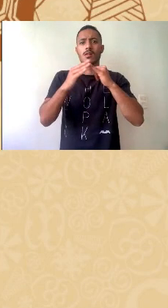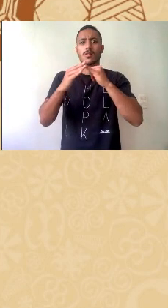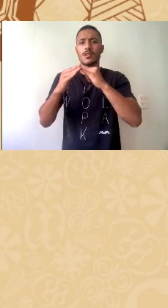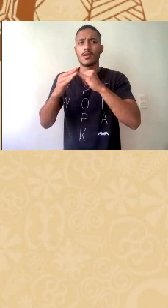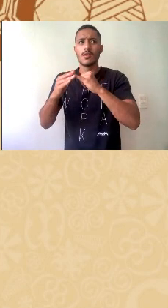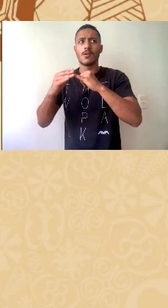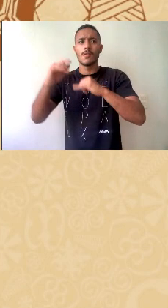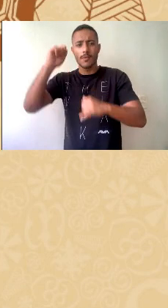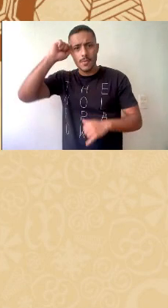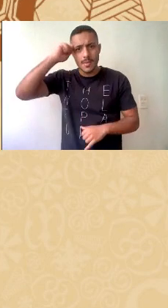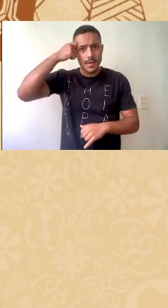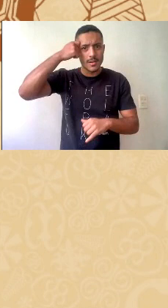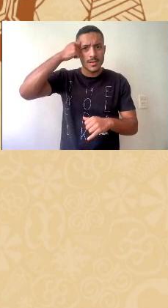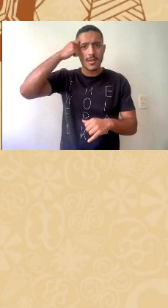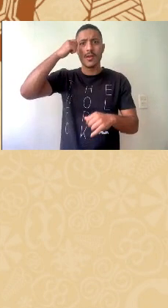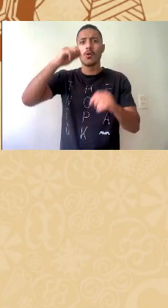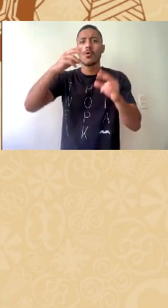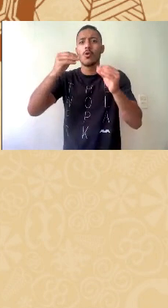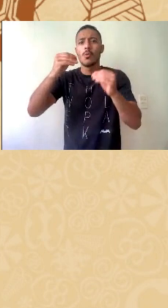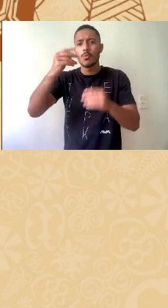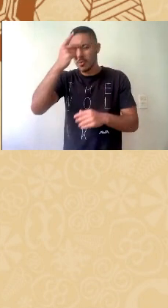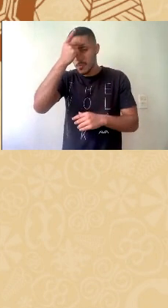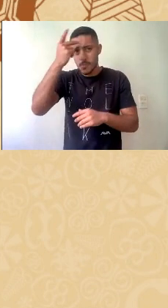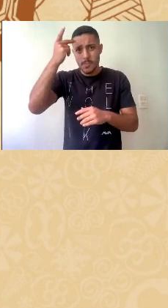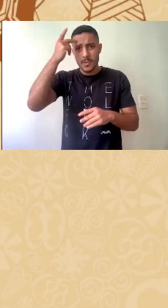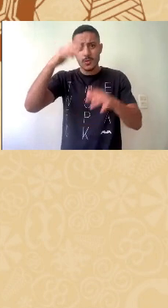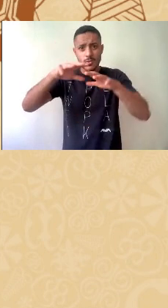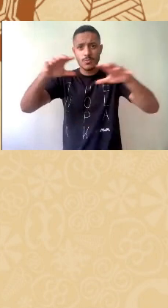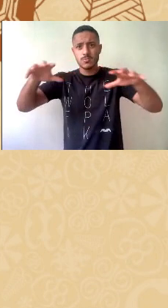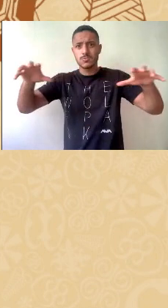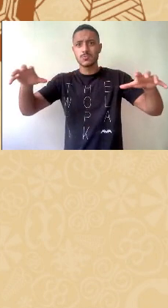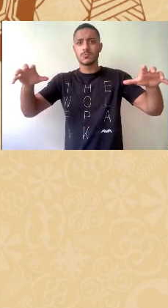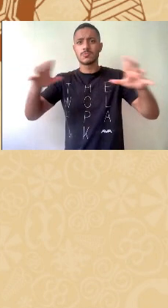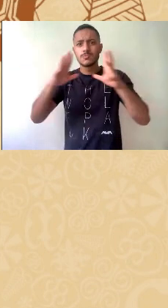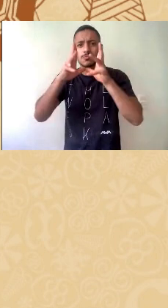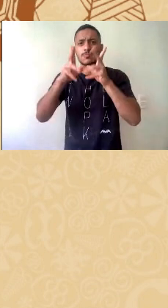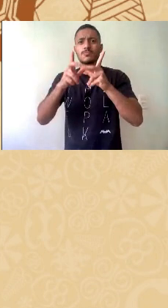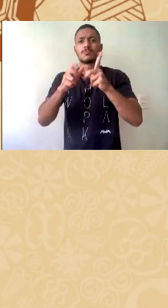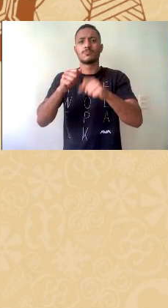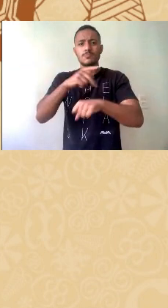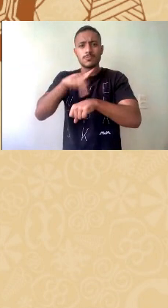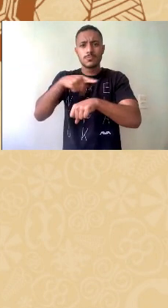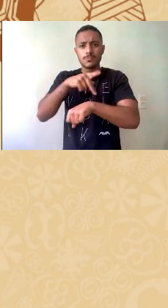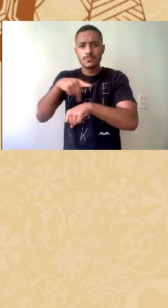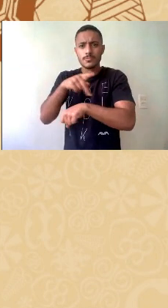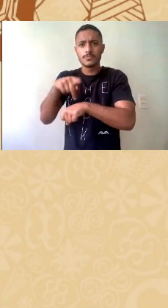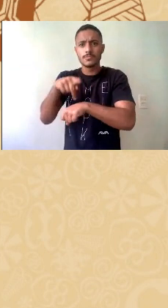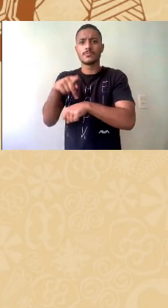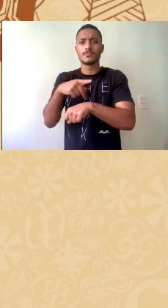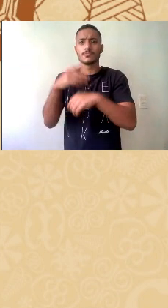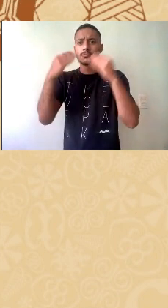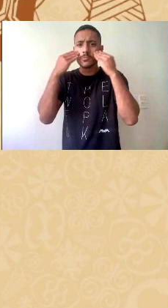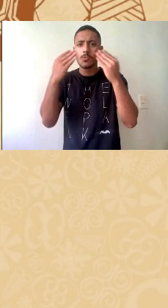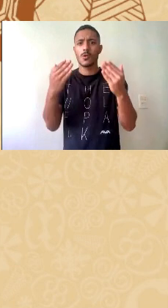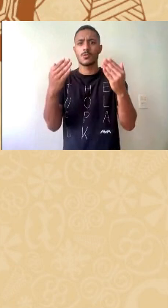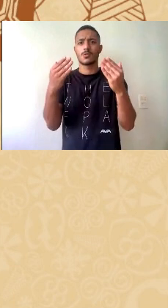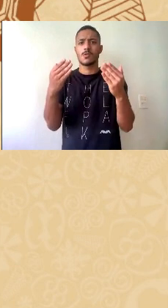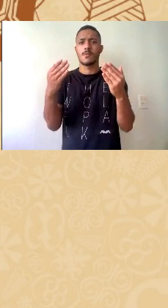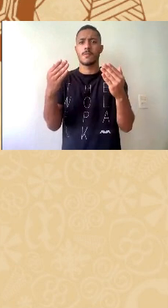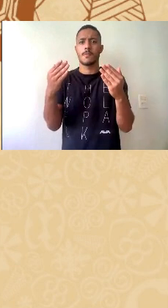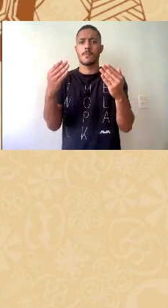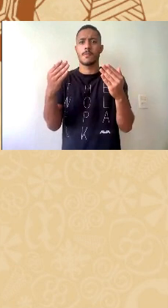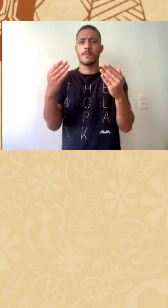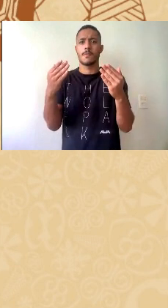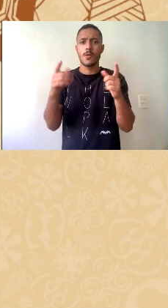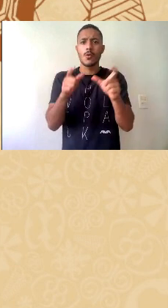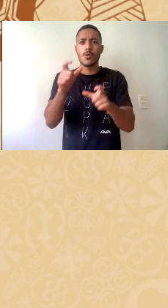né, em todo o país, né, a gente tem visto uma ocupação desses espaços, né,